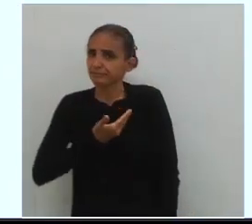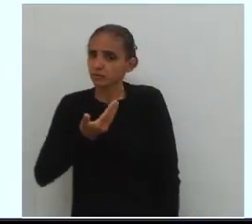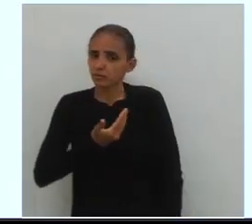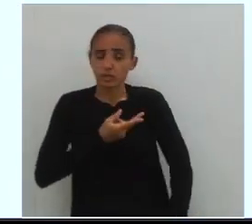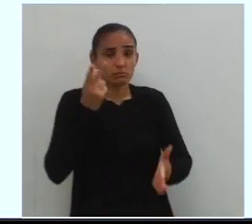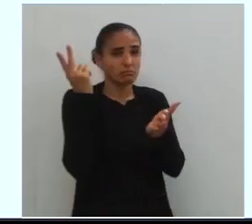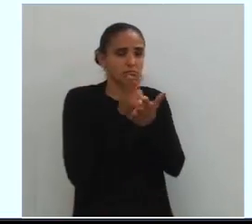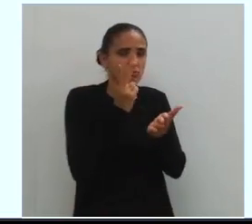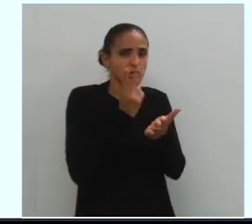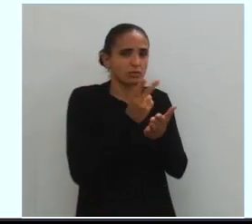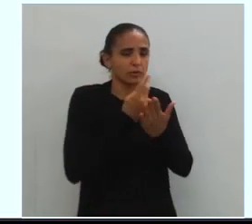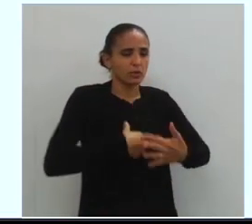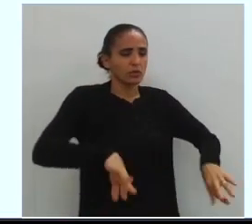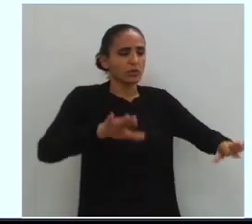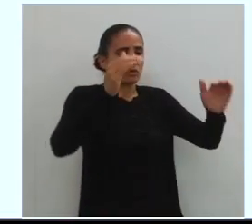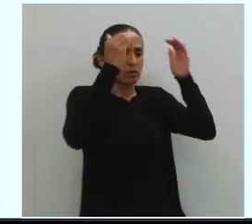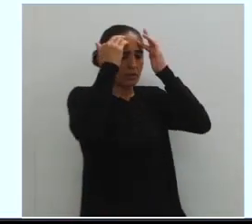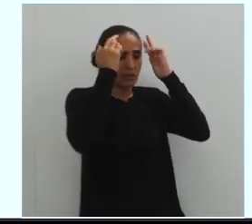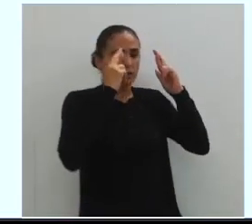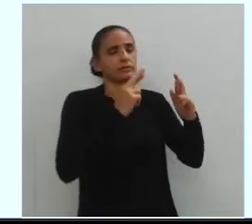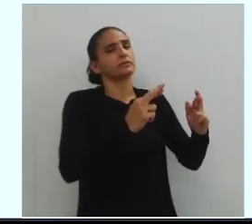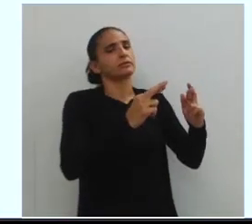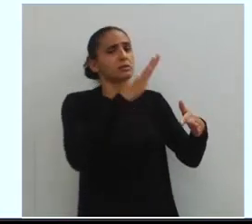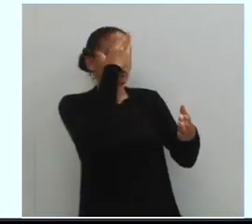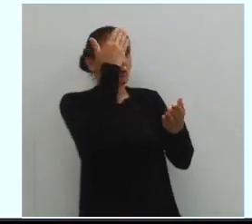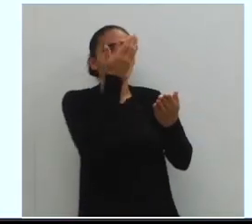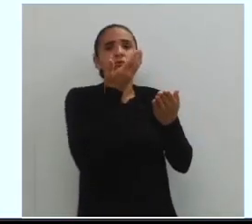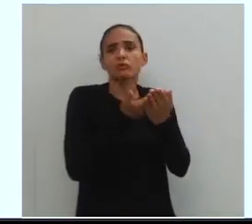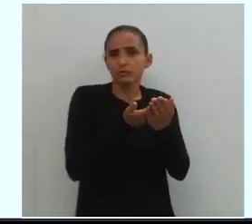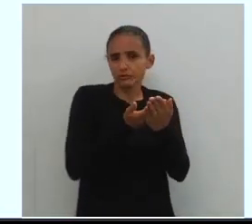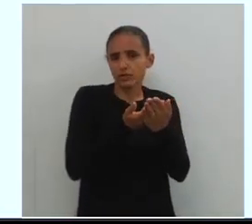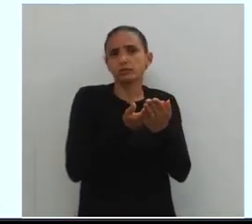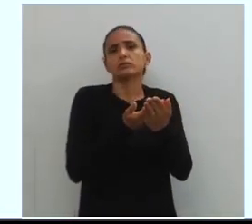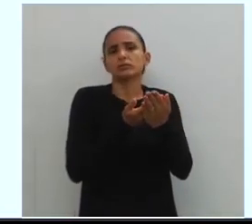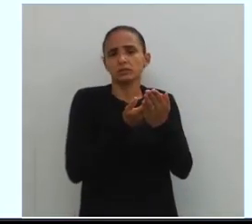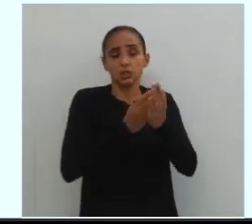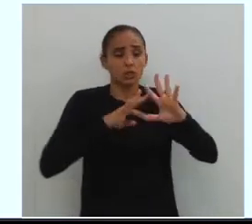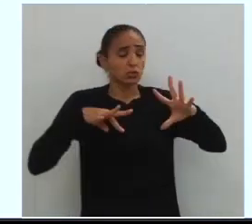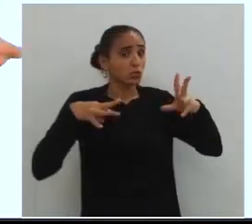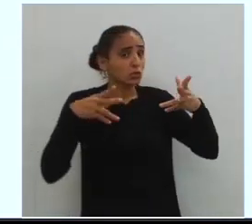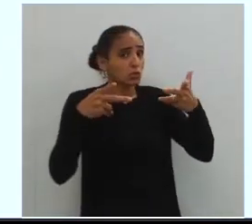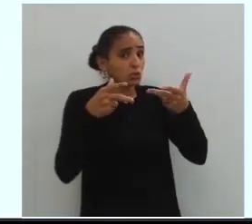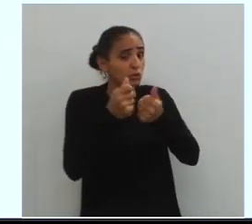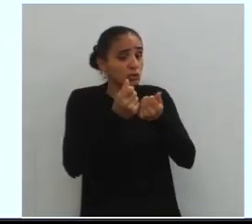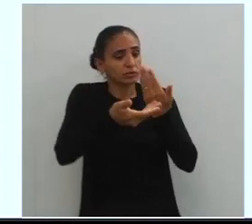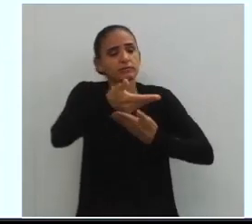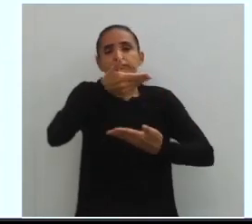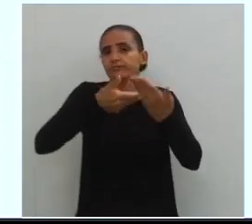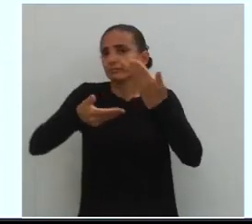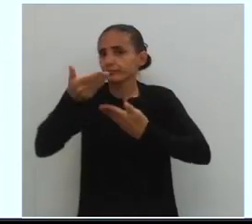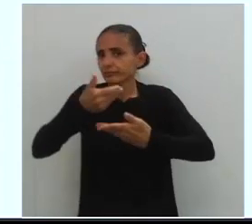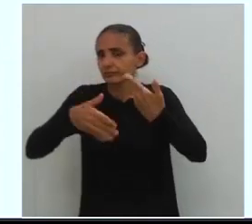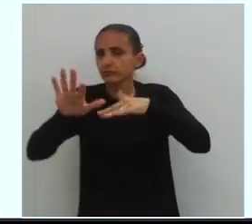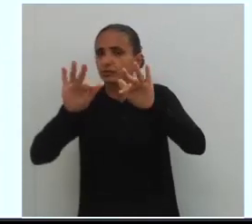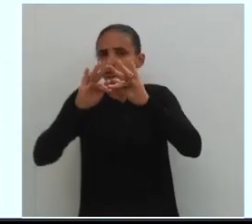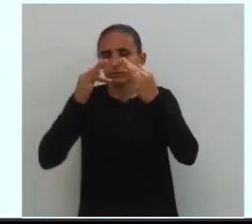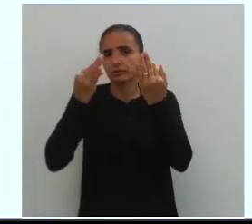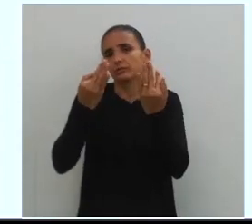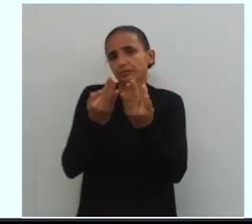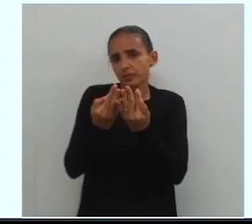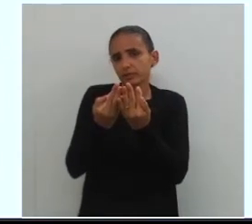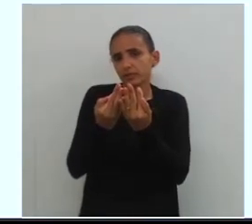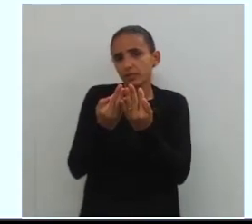amigos e que haja aí um respeito e uma confiança. Isso entre todos os membros. Então,